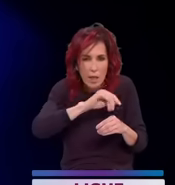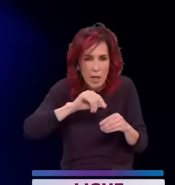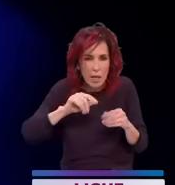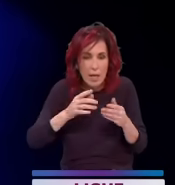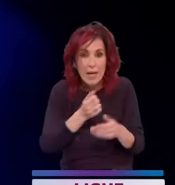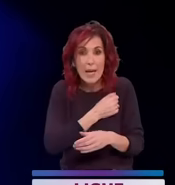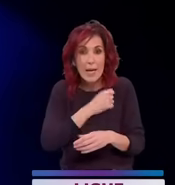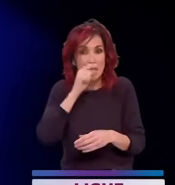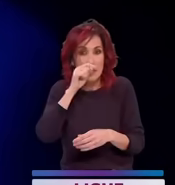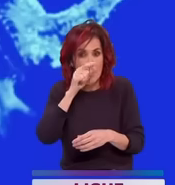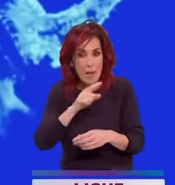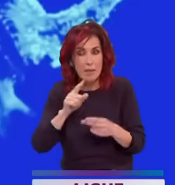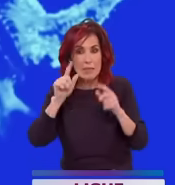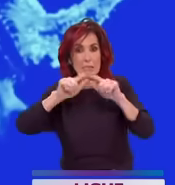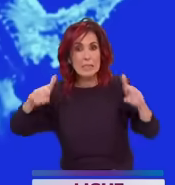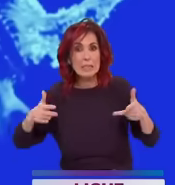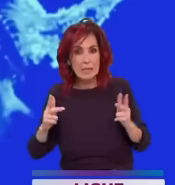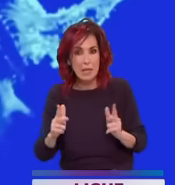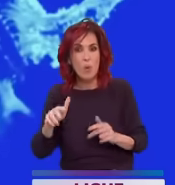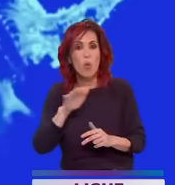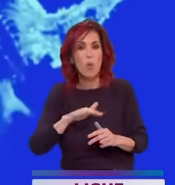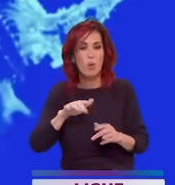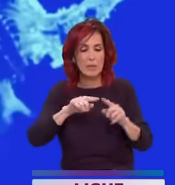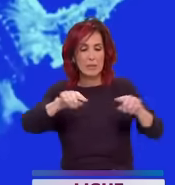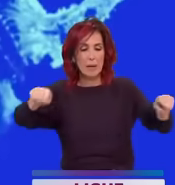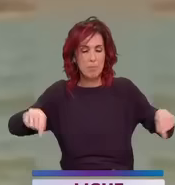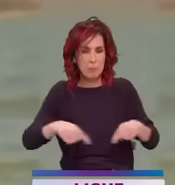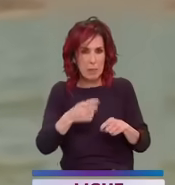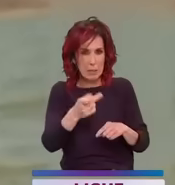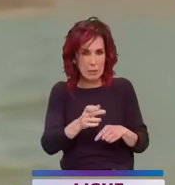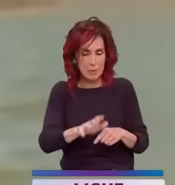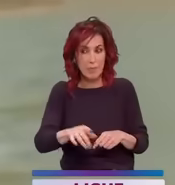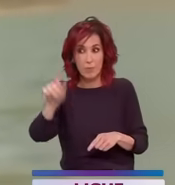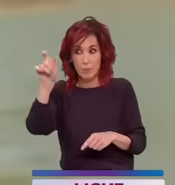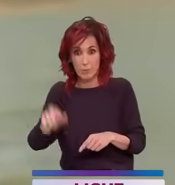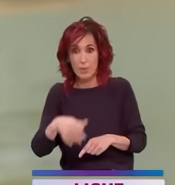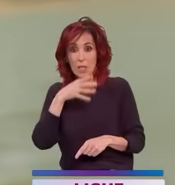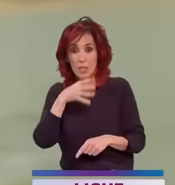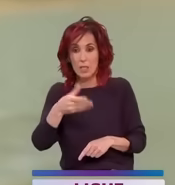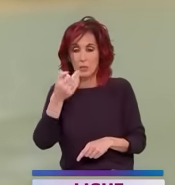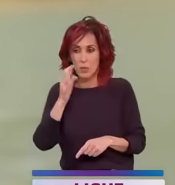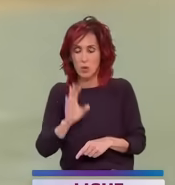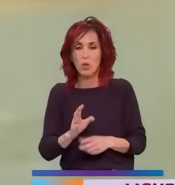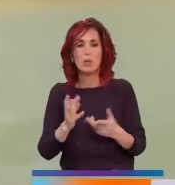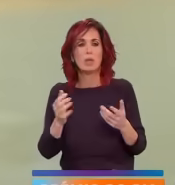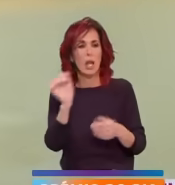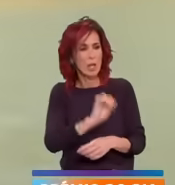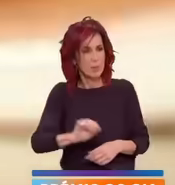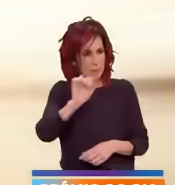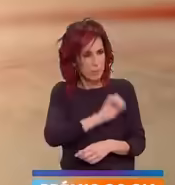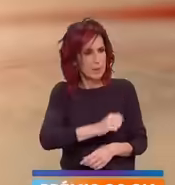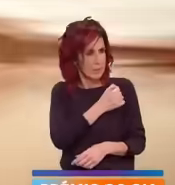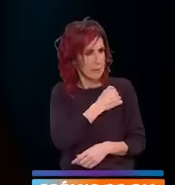na casa de banho e na sala, onde terá estado um tapete. Fernando confirmou à PJ que foram feitas limpezas